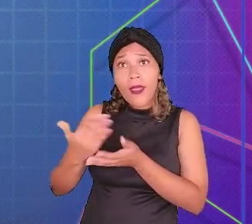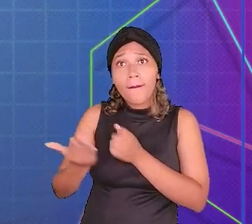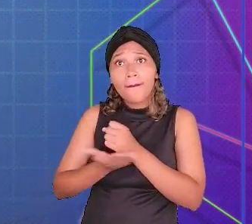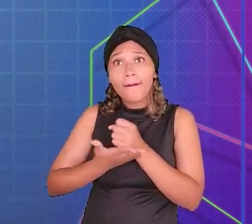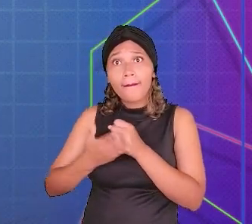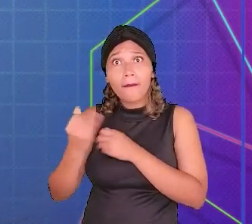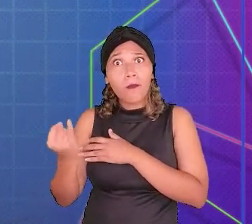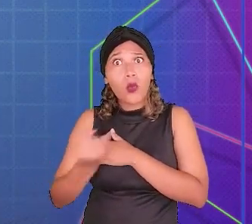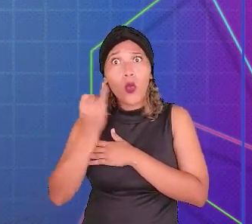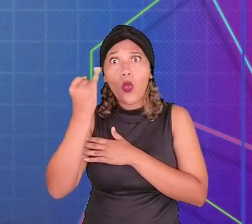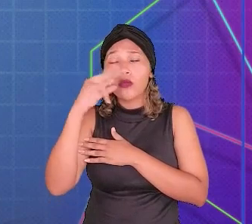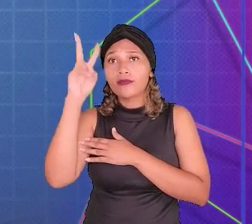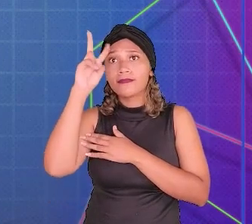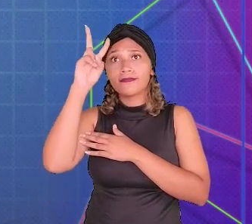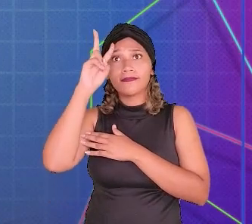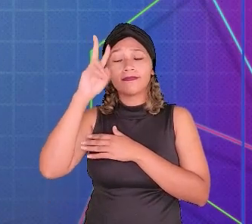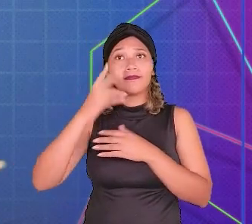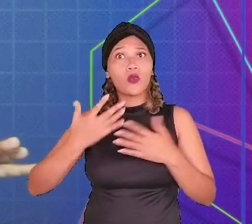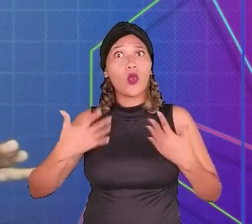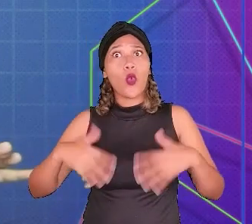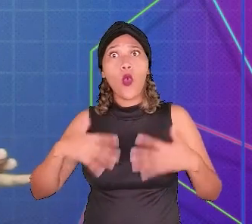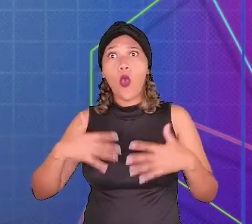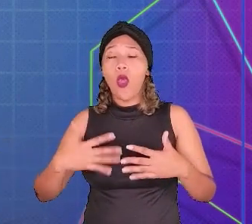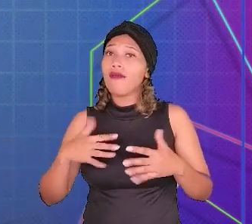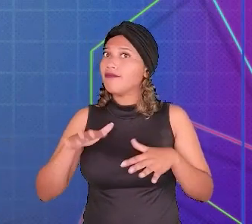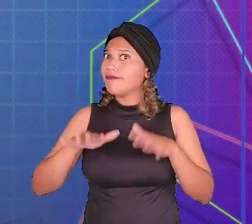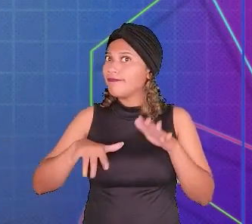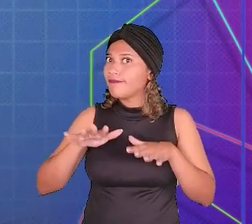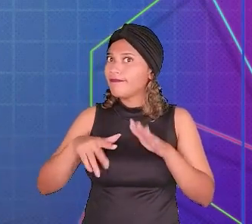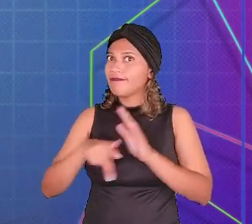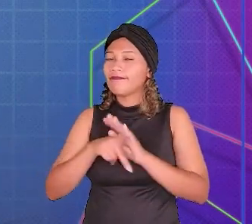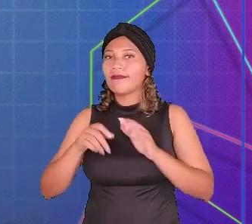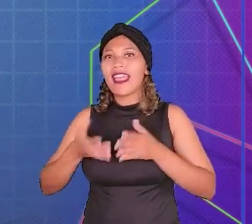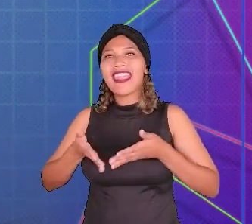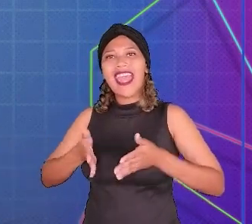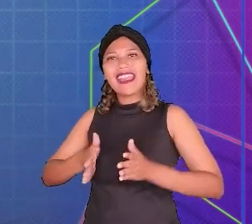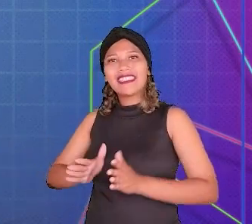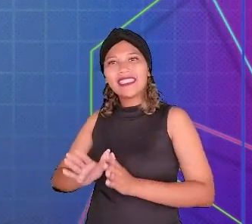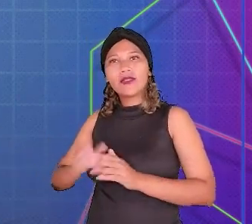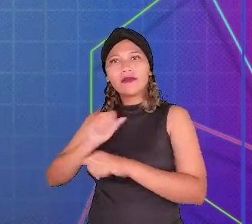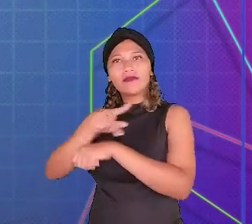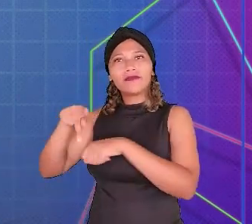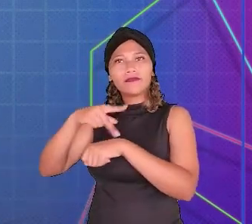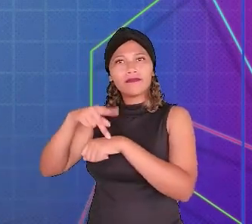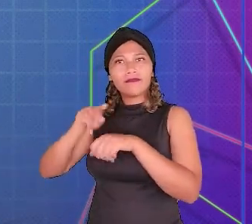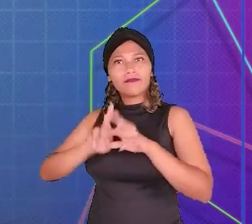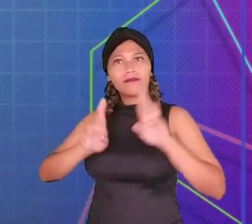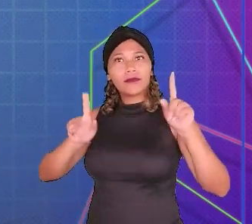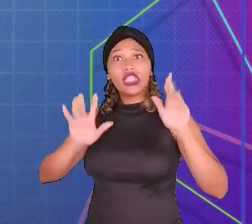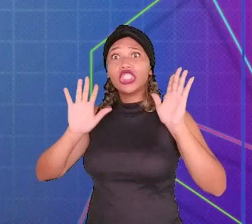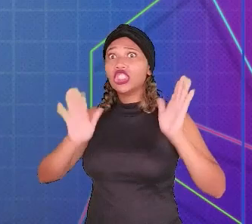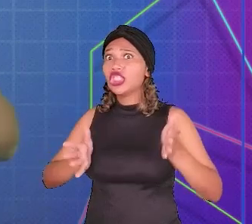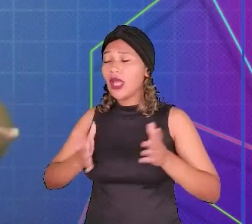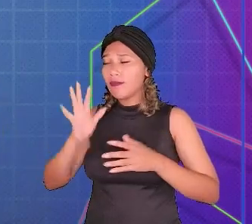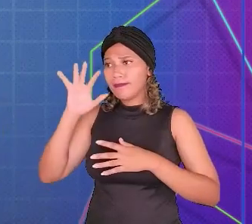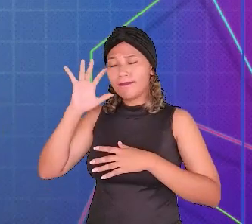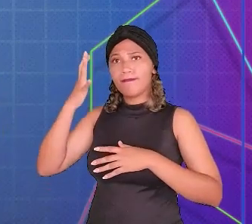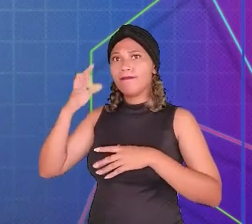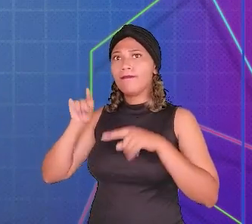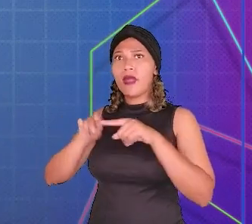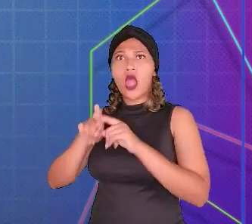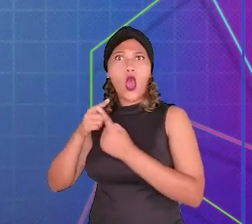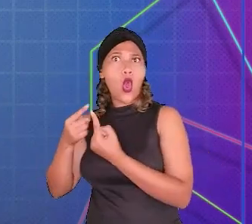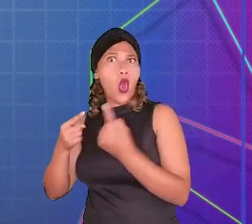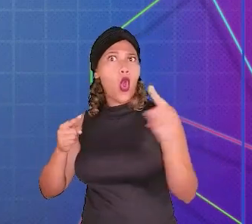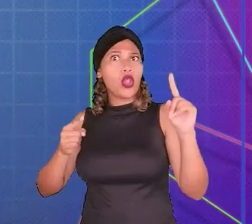era muito relevante para a narrativa. Isso é, às vezes, por ter nascido em uma nação específica, só esse fato já determina que o